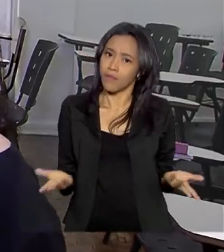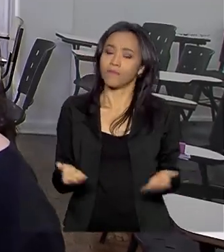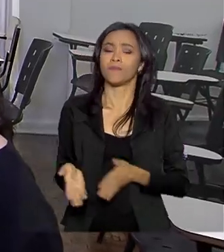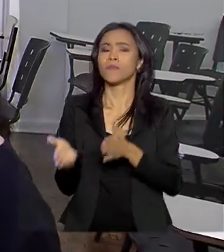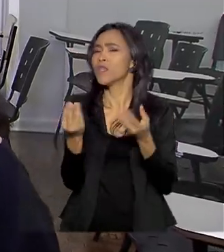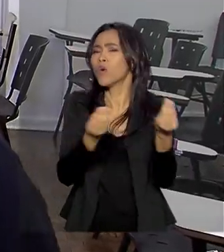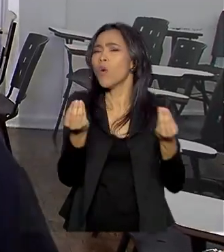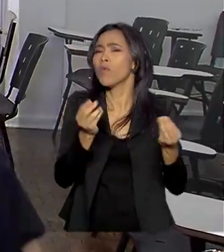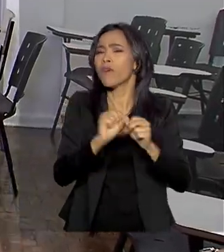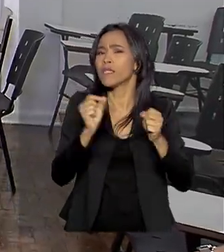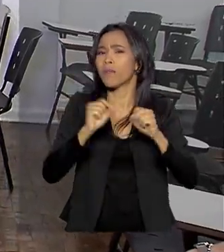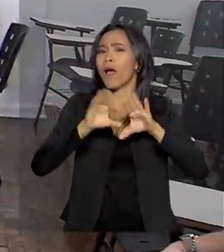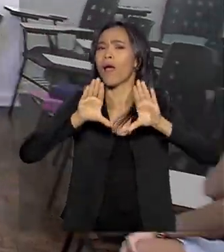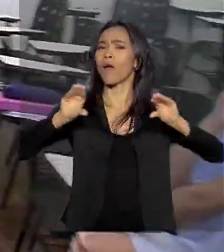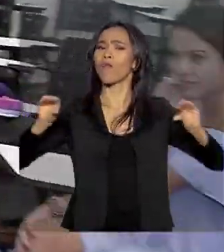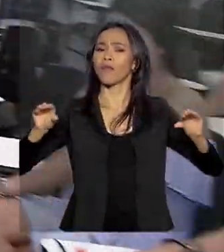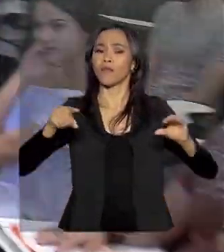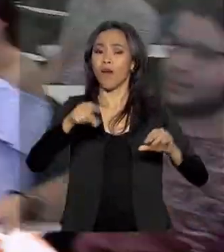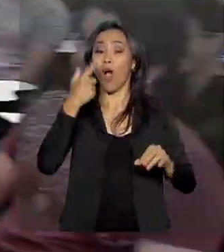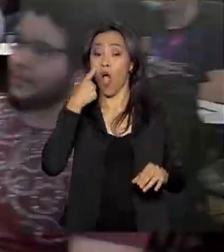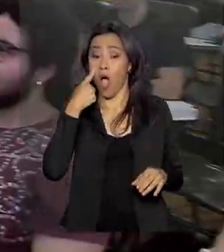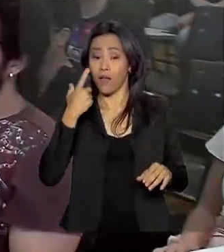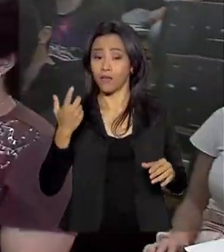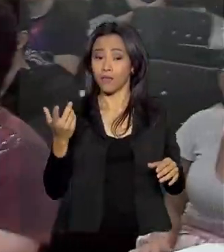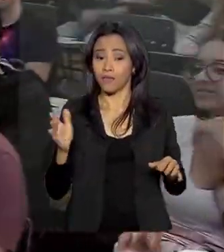E como é que faz para relaxar? Ah, para relaxar é assim, quer ver?